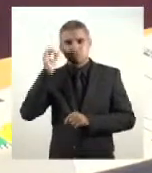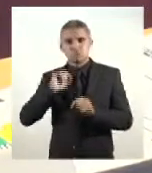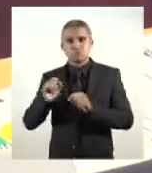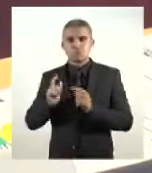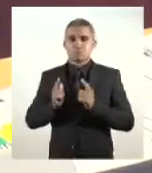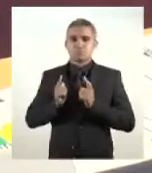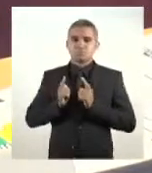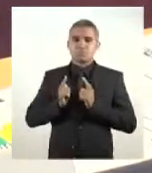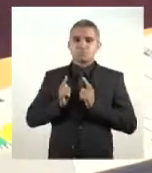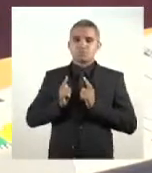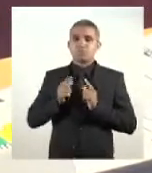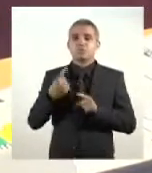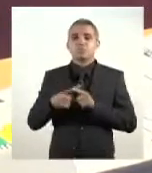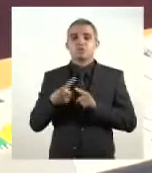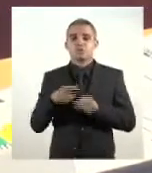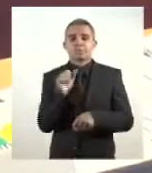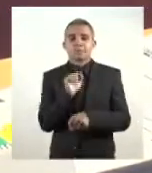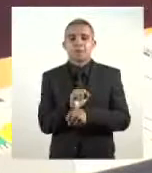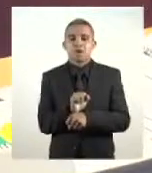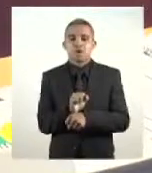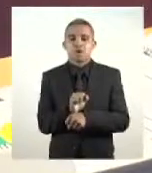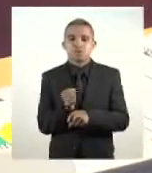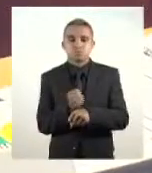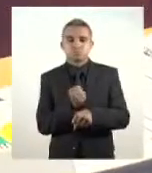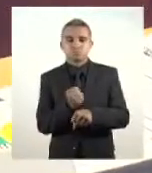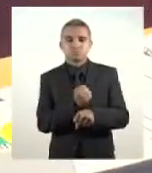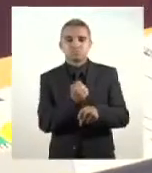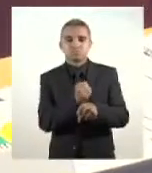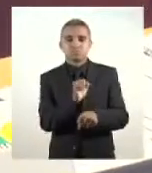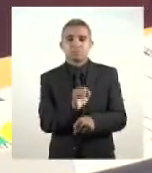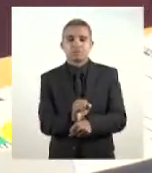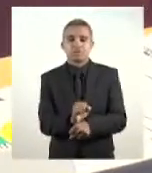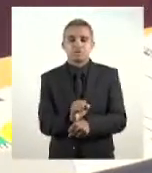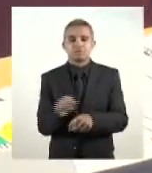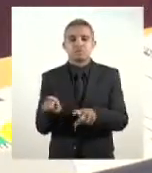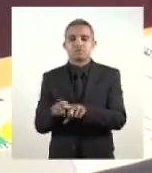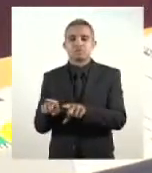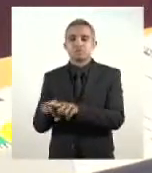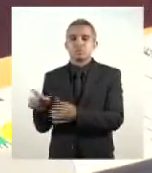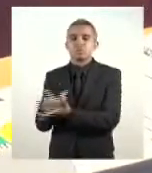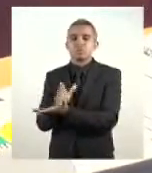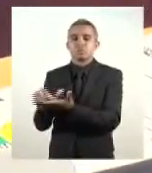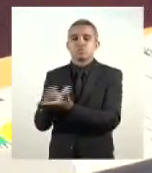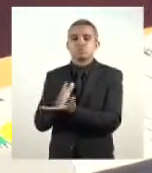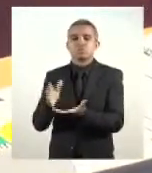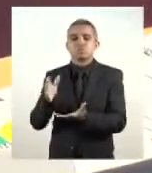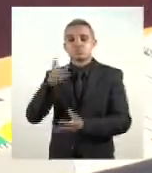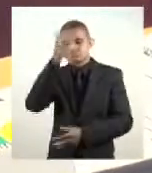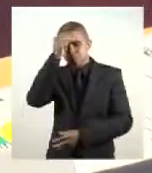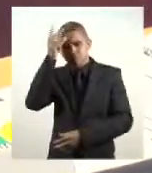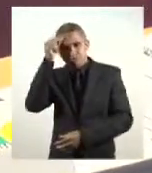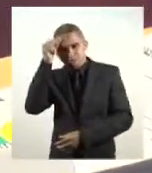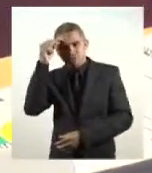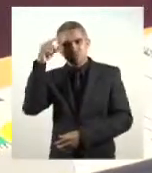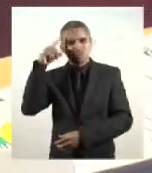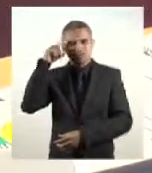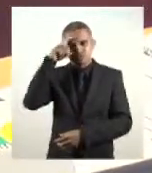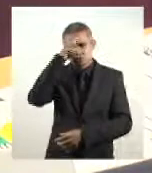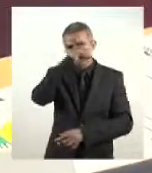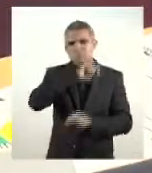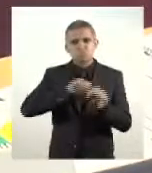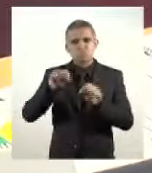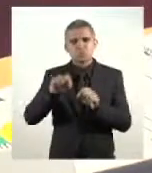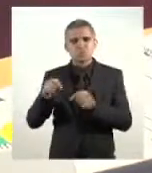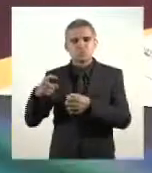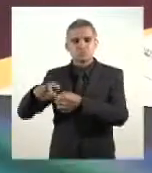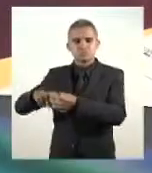dessas obras aqui paralisadas. Quantos prefeitos não estão em dificuldade, deputado Braide? Por quê? Porque fizeram convênios oriundos